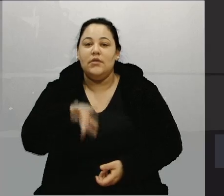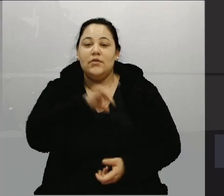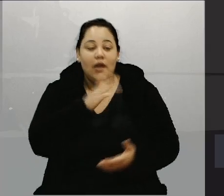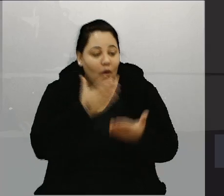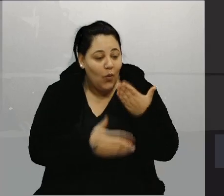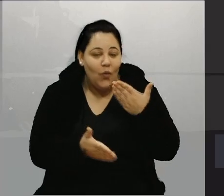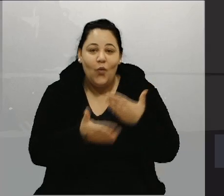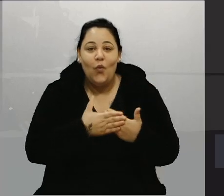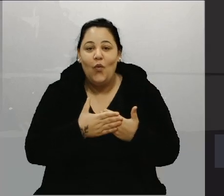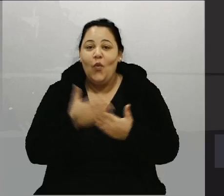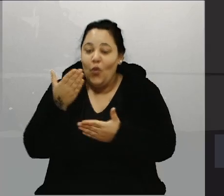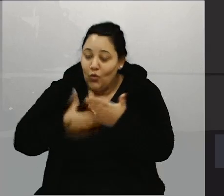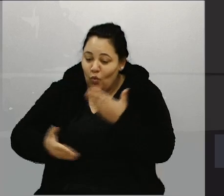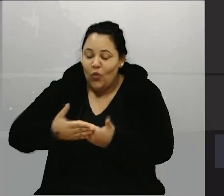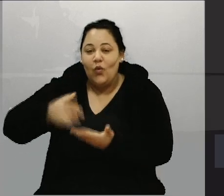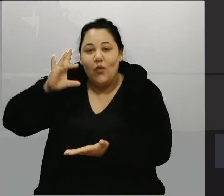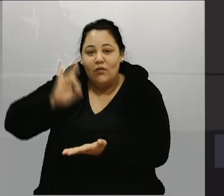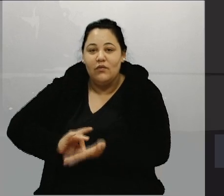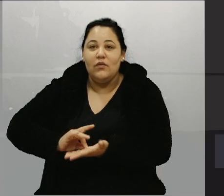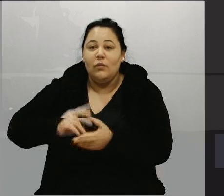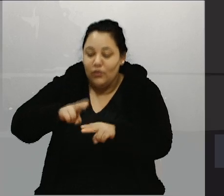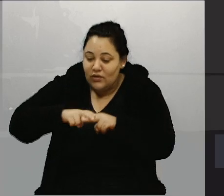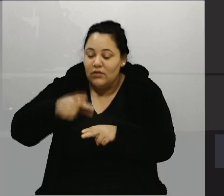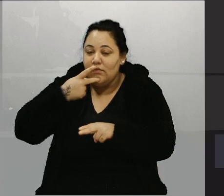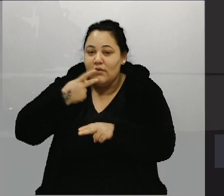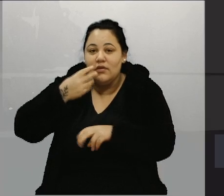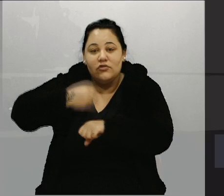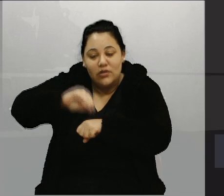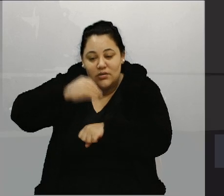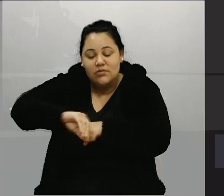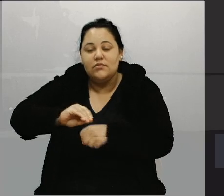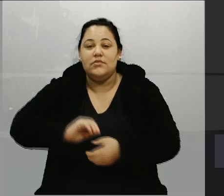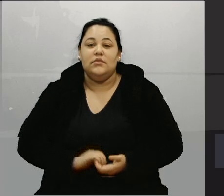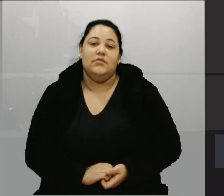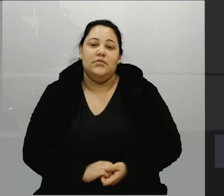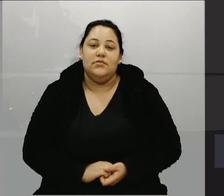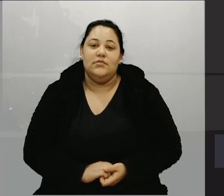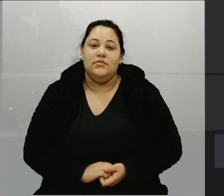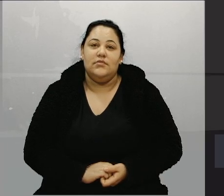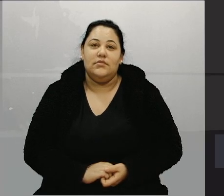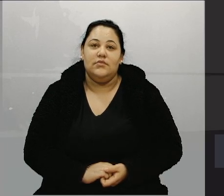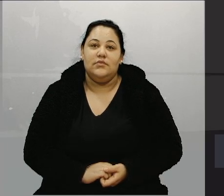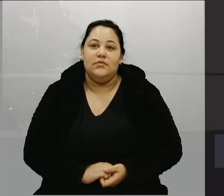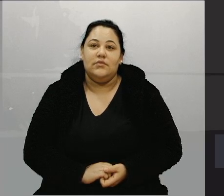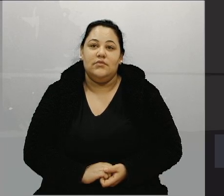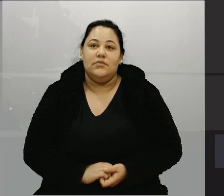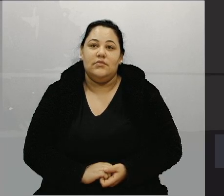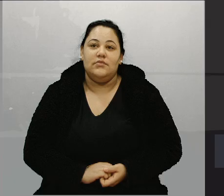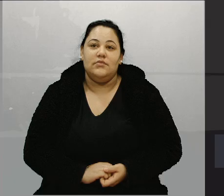tudo registrado. Por isso que eu faço bastante indicação. Essa no São Caetano. Passa a outra.